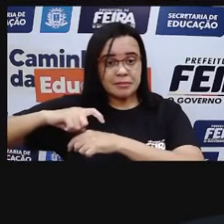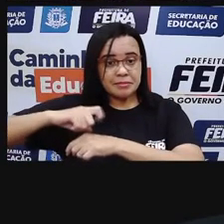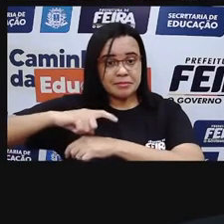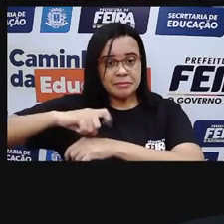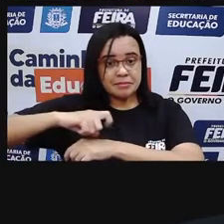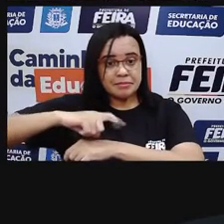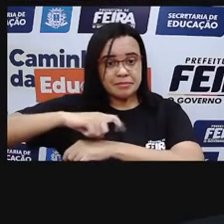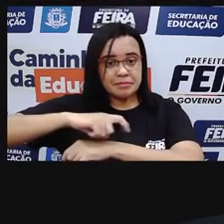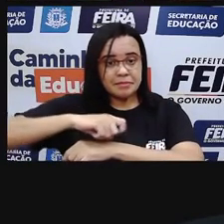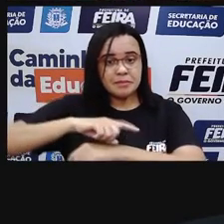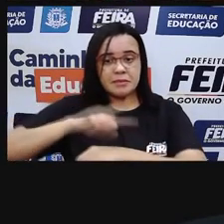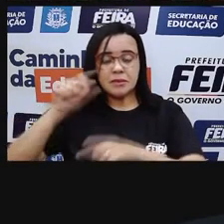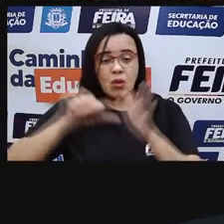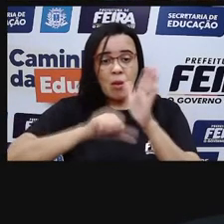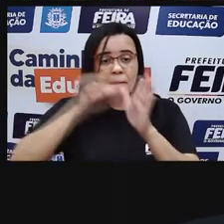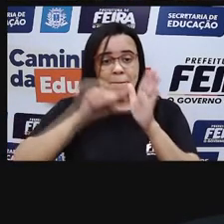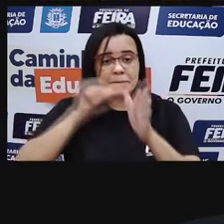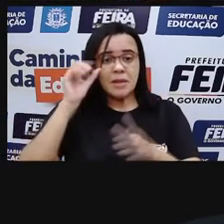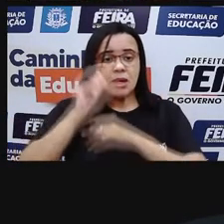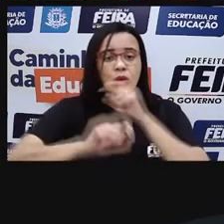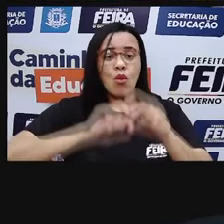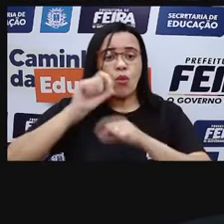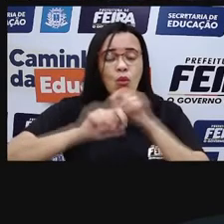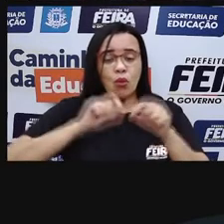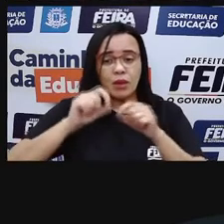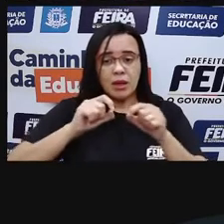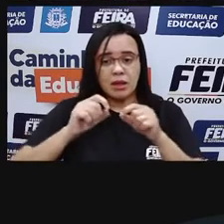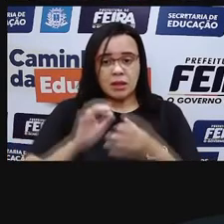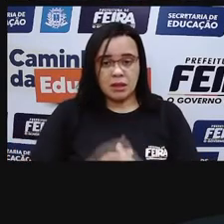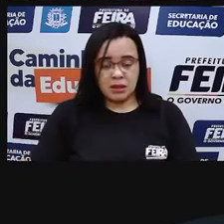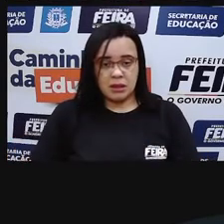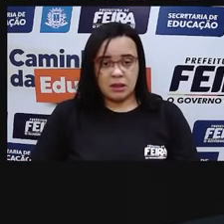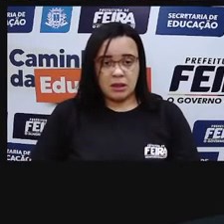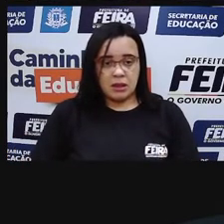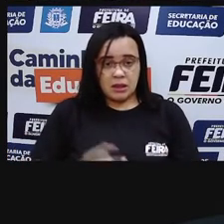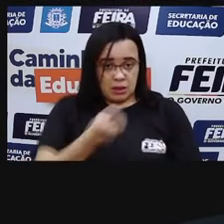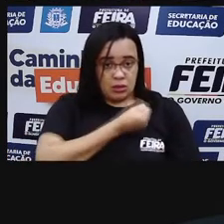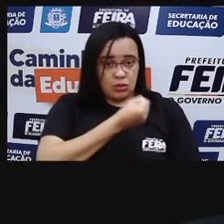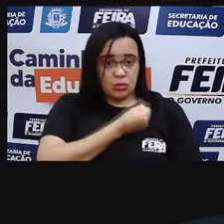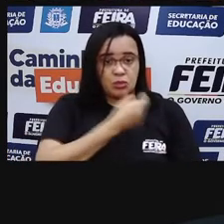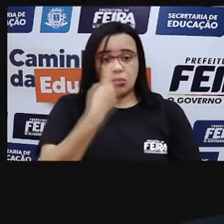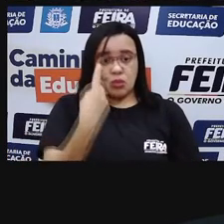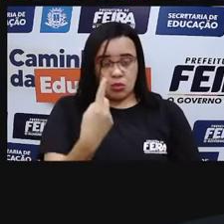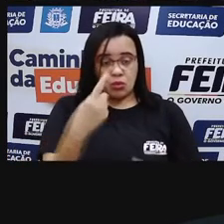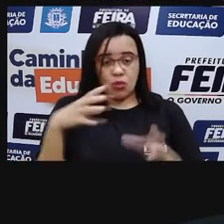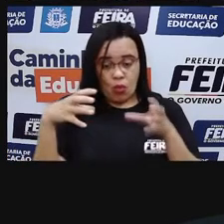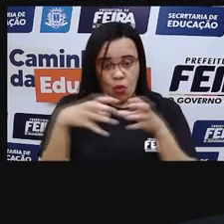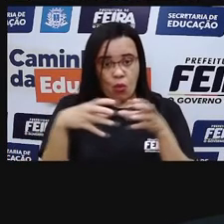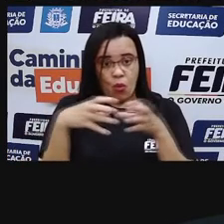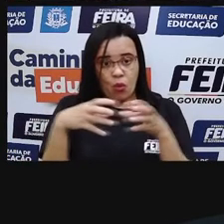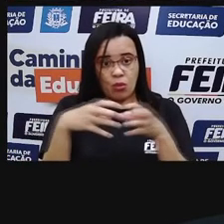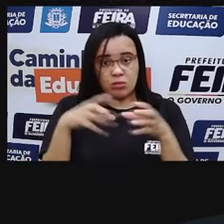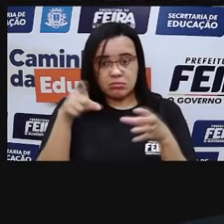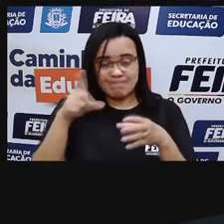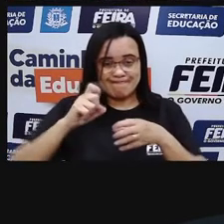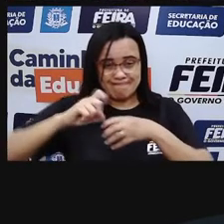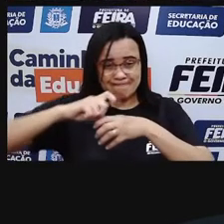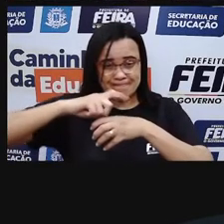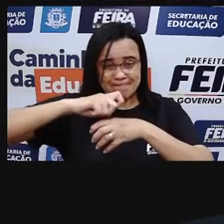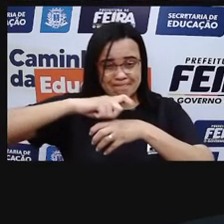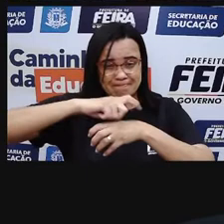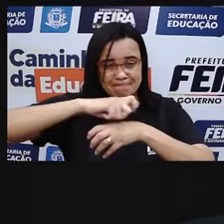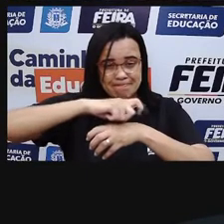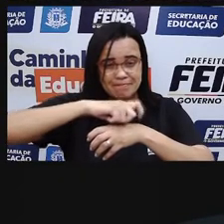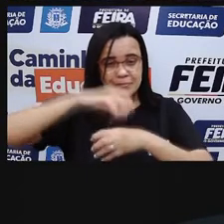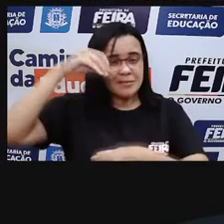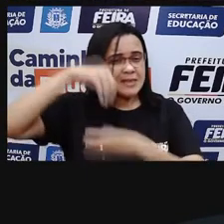primeiro círculo? A gente observa que essa colônia de bactérias, né, esse grupo de bactérias aí, elas têm o quê